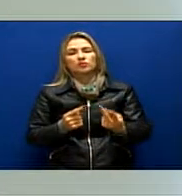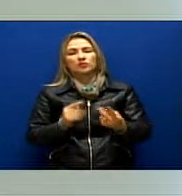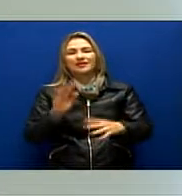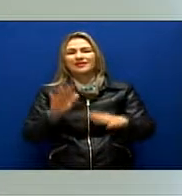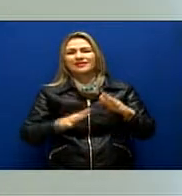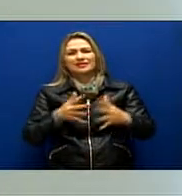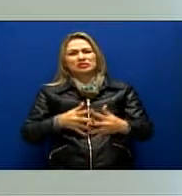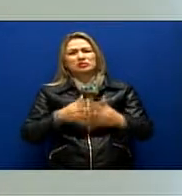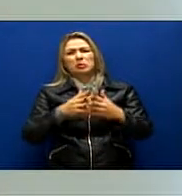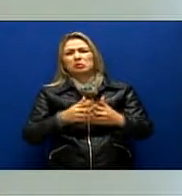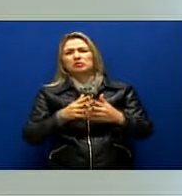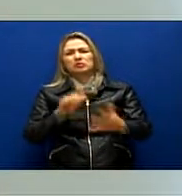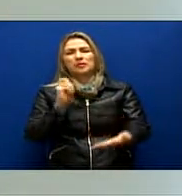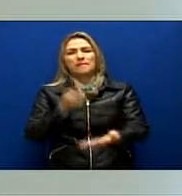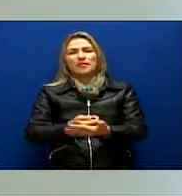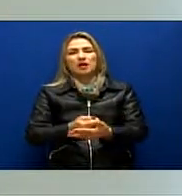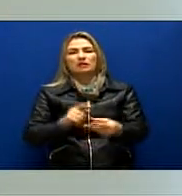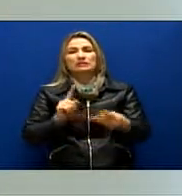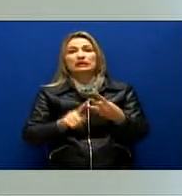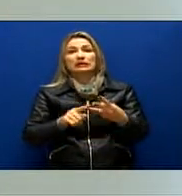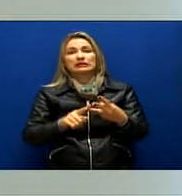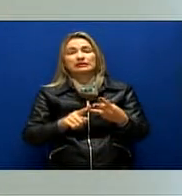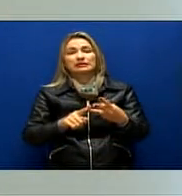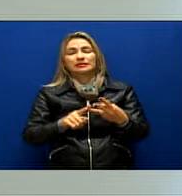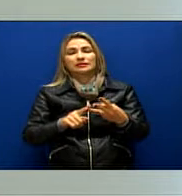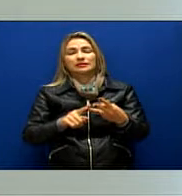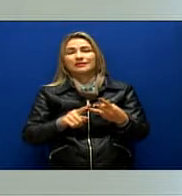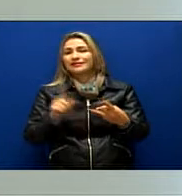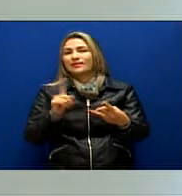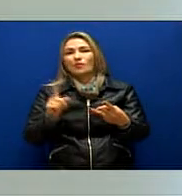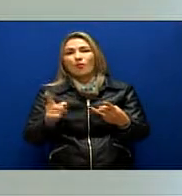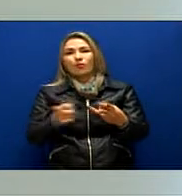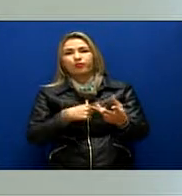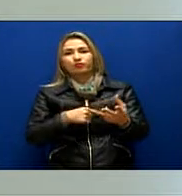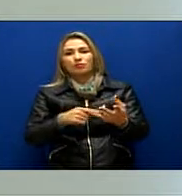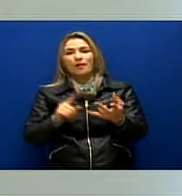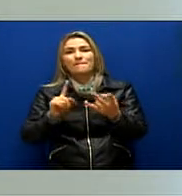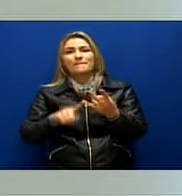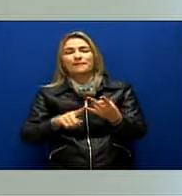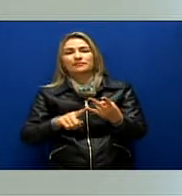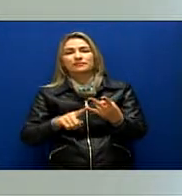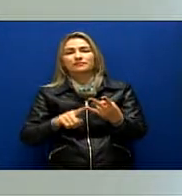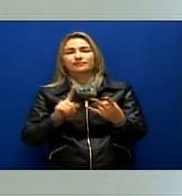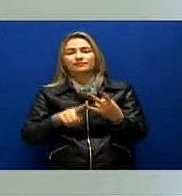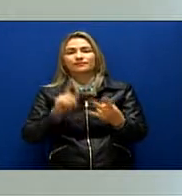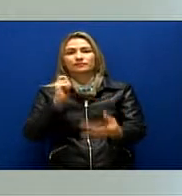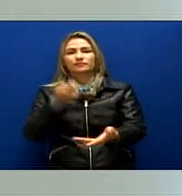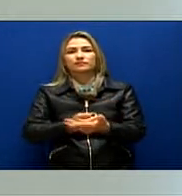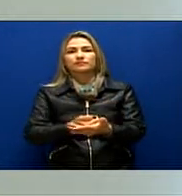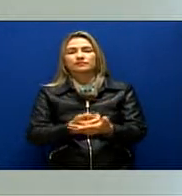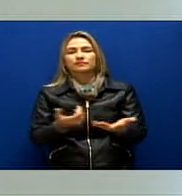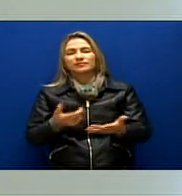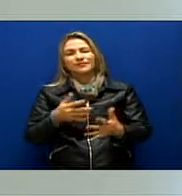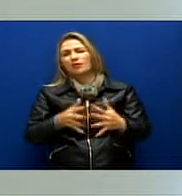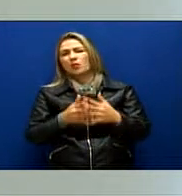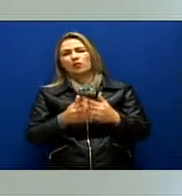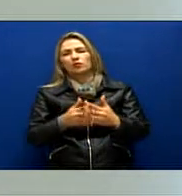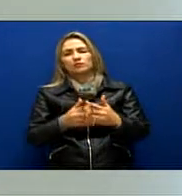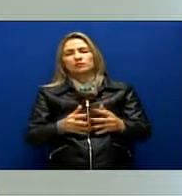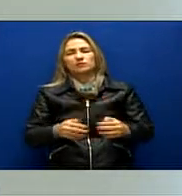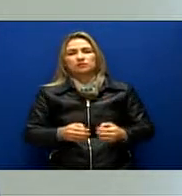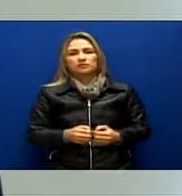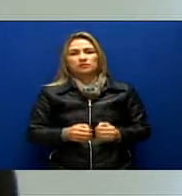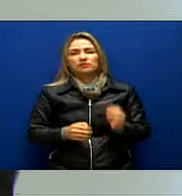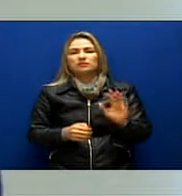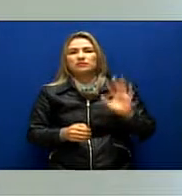uma confusão e paga em duplicidade, ou paga a quarta, pula a terceira. O